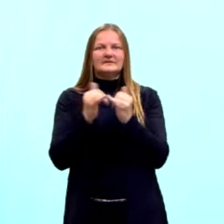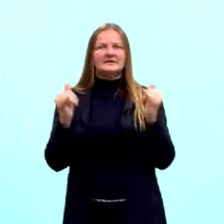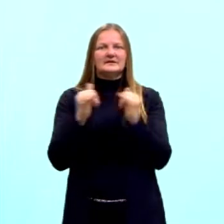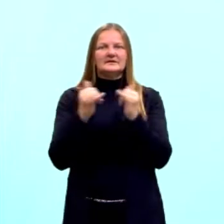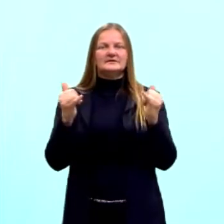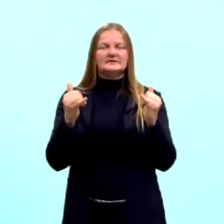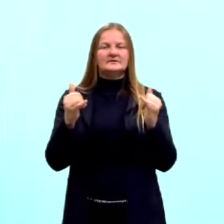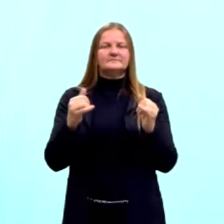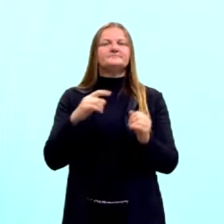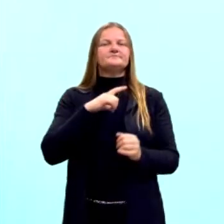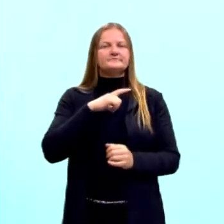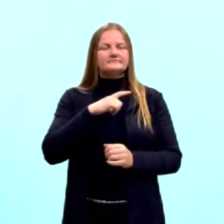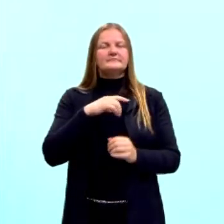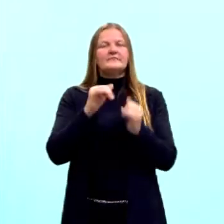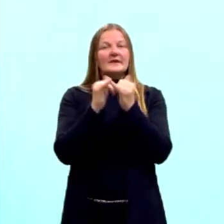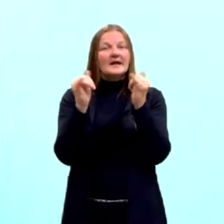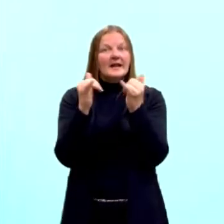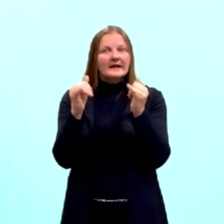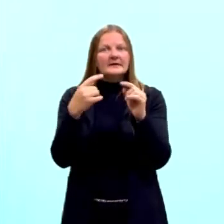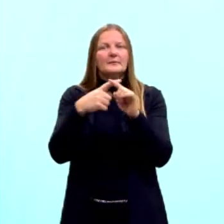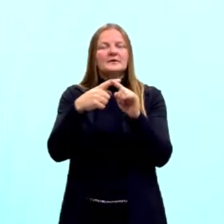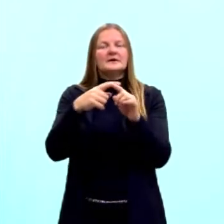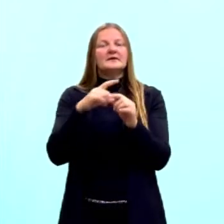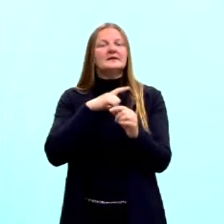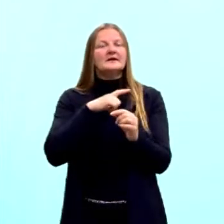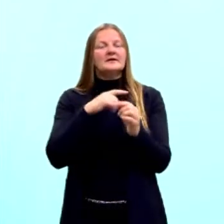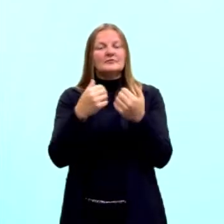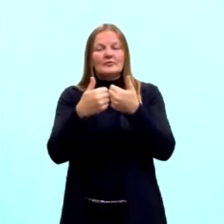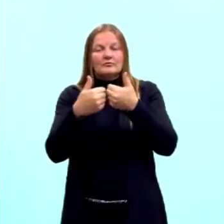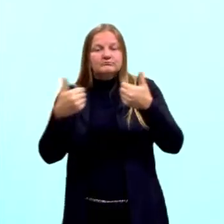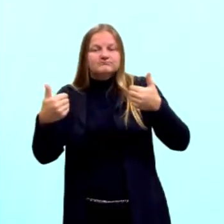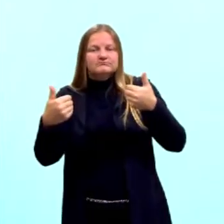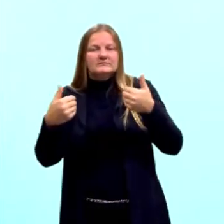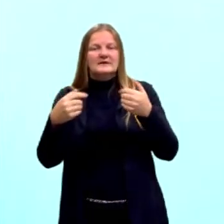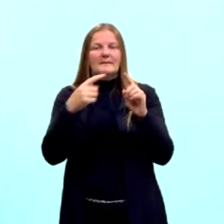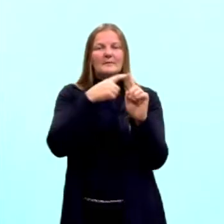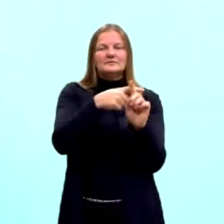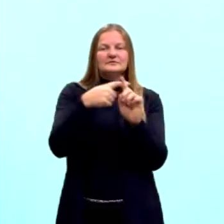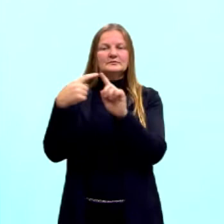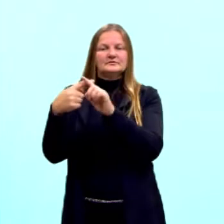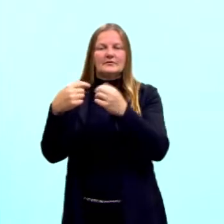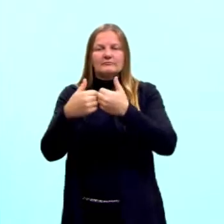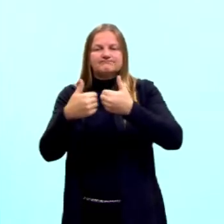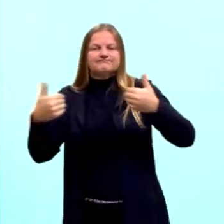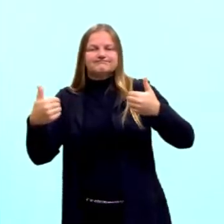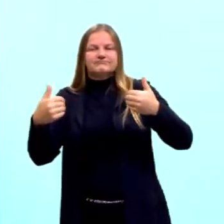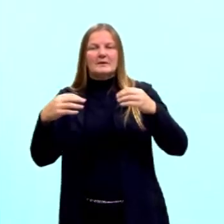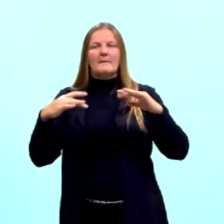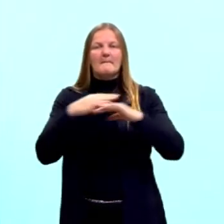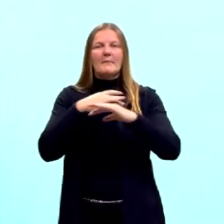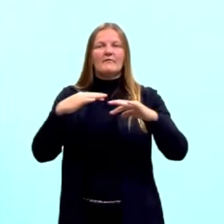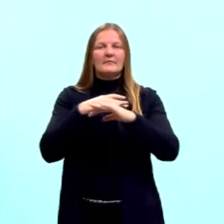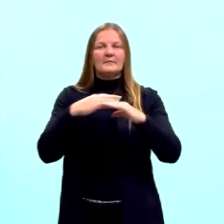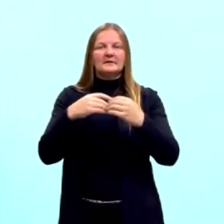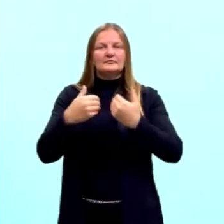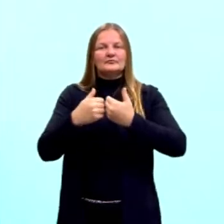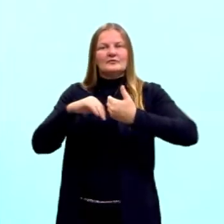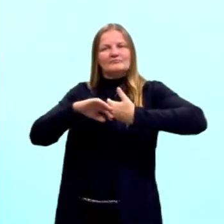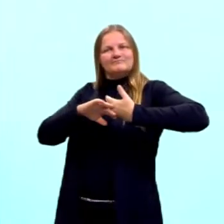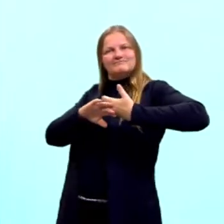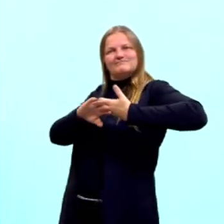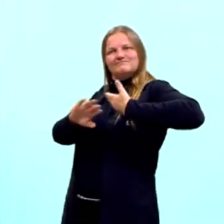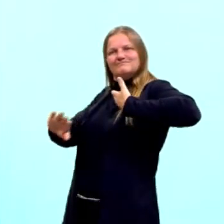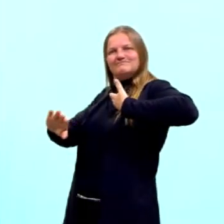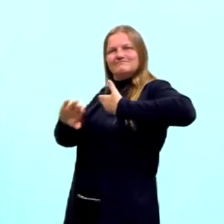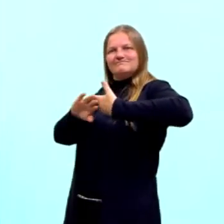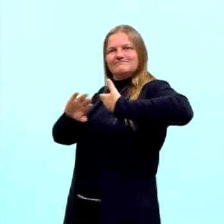potencial elétrica porque né A partir do momento que a gente soltar ela ela vai se movimentar então querendo se afastar